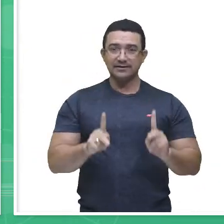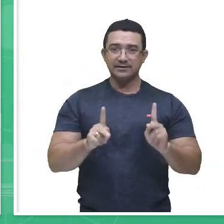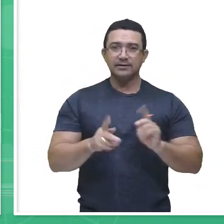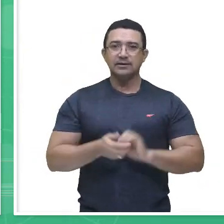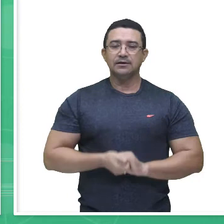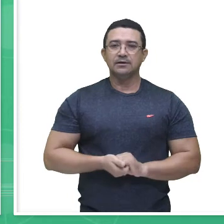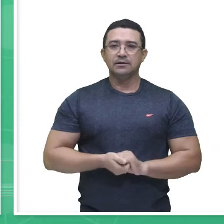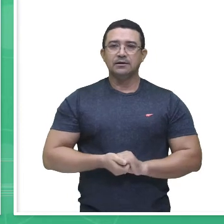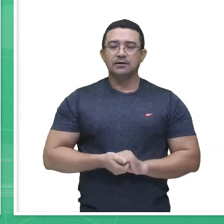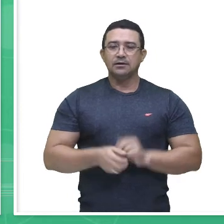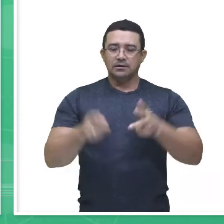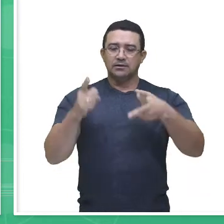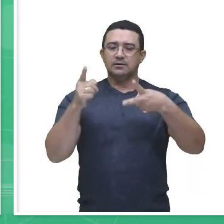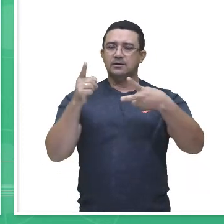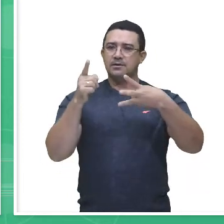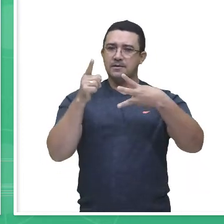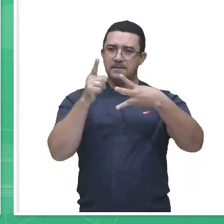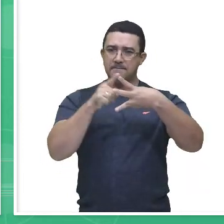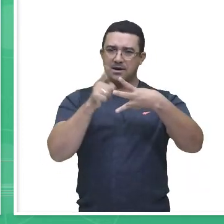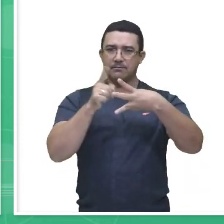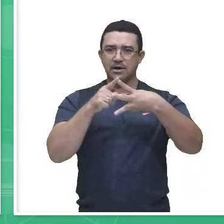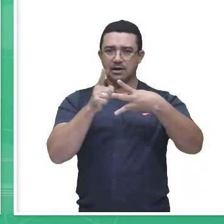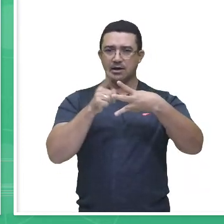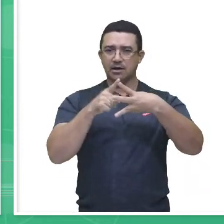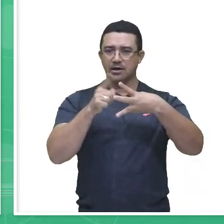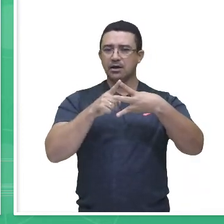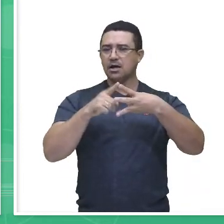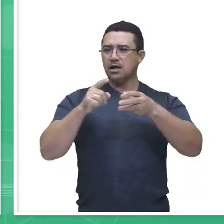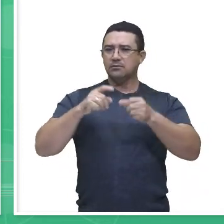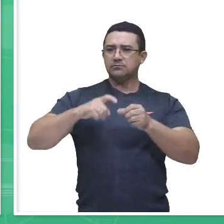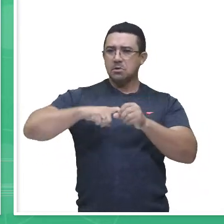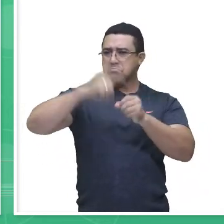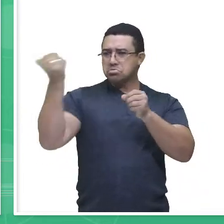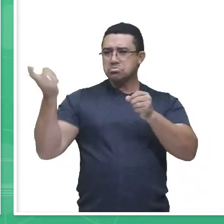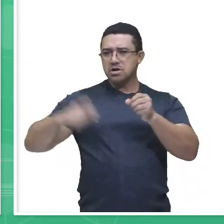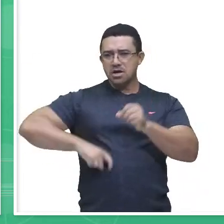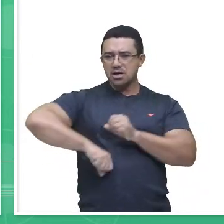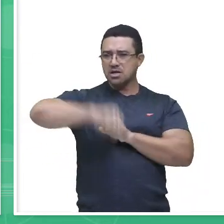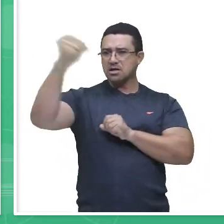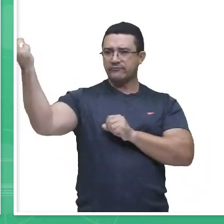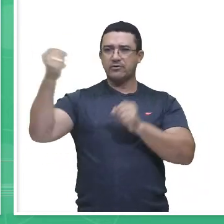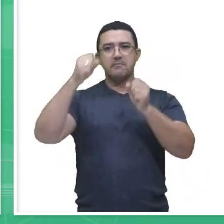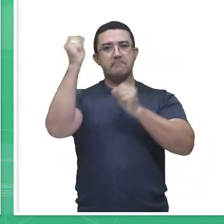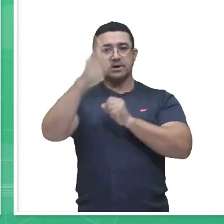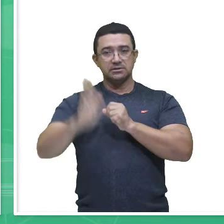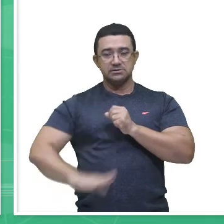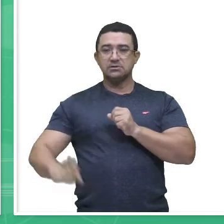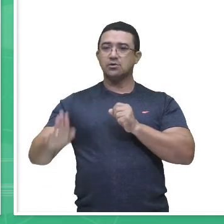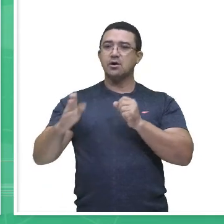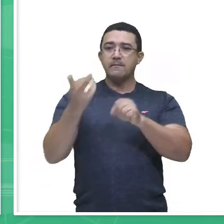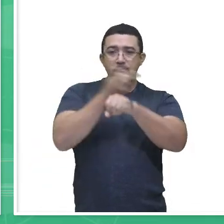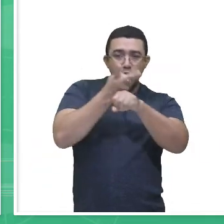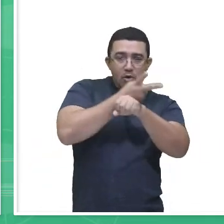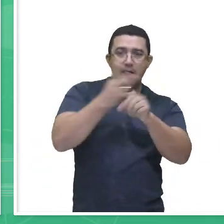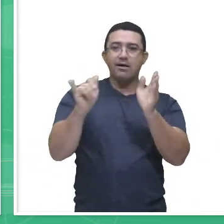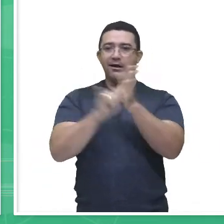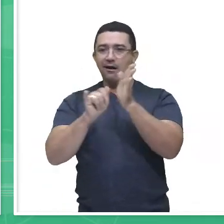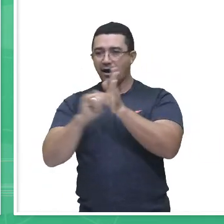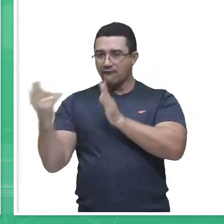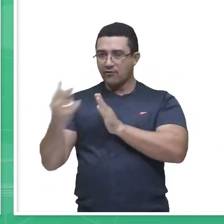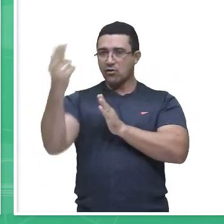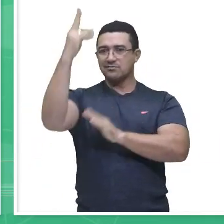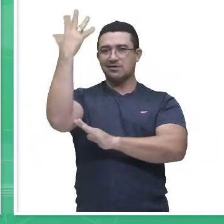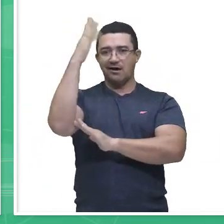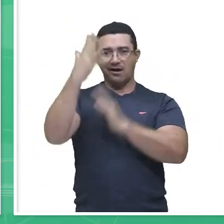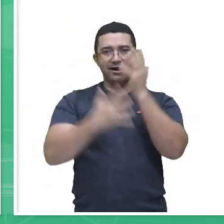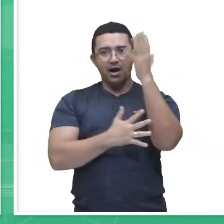primeira geração romântica, então, independência do Brasil, a busca de uma identidade, a valorização da floresta, da